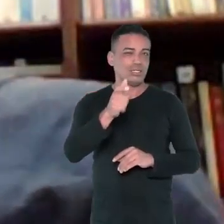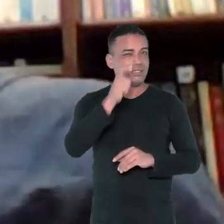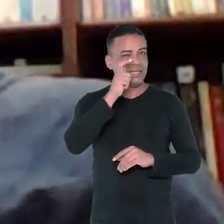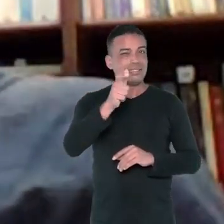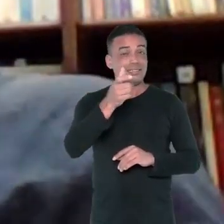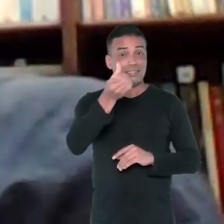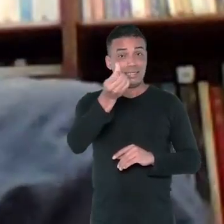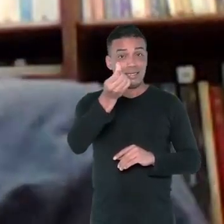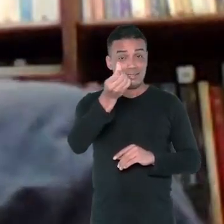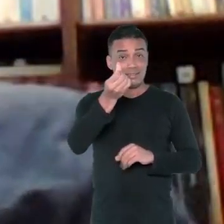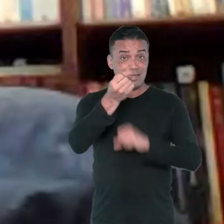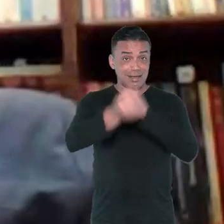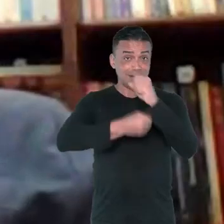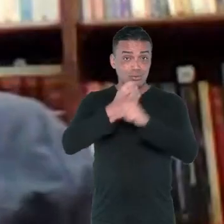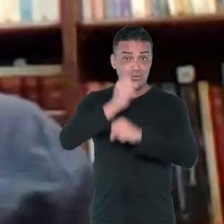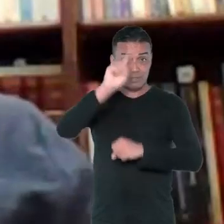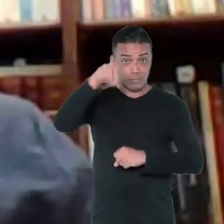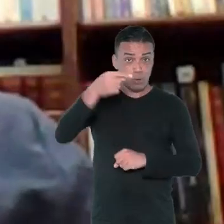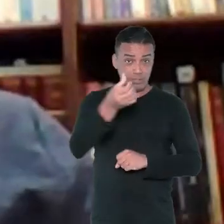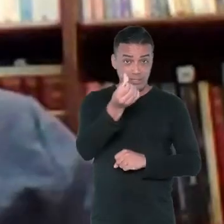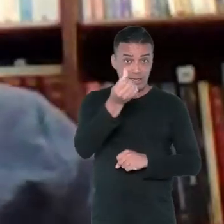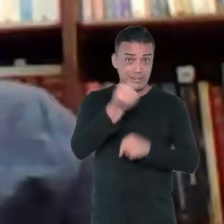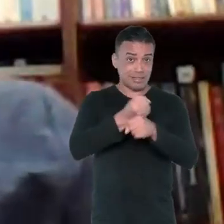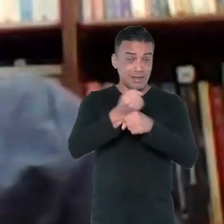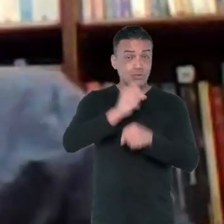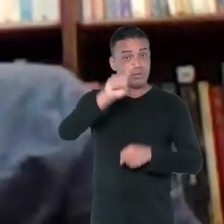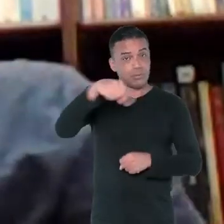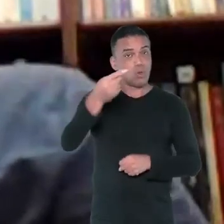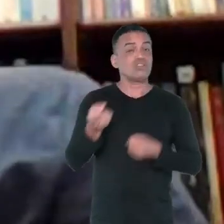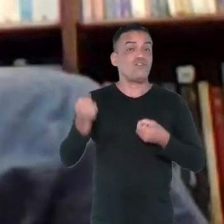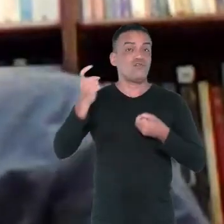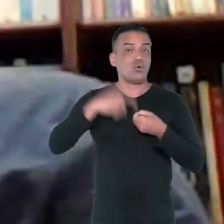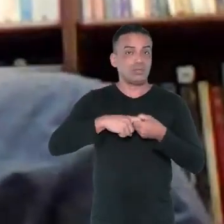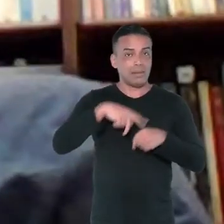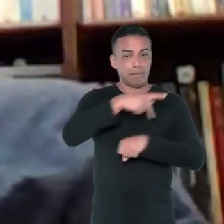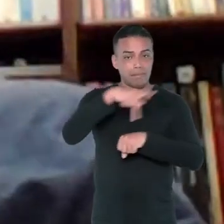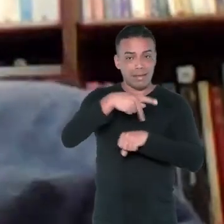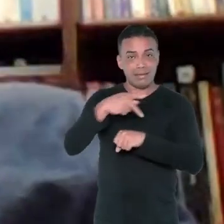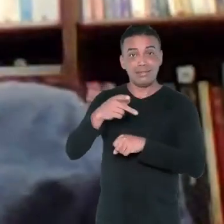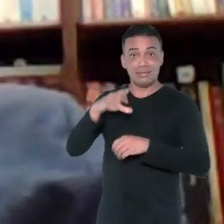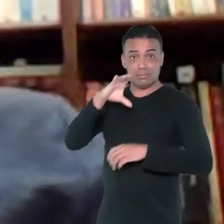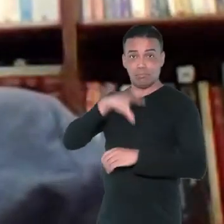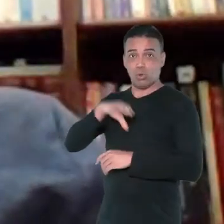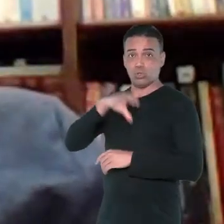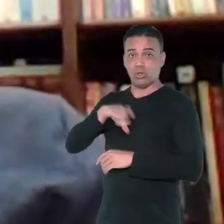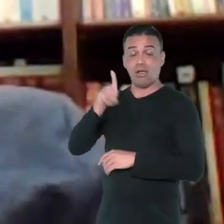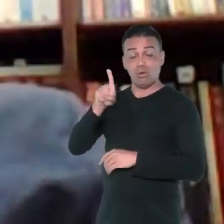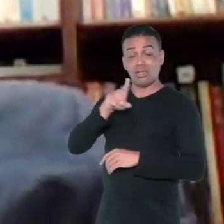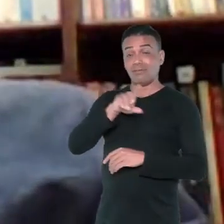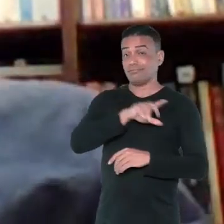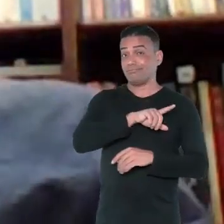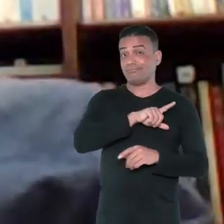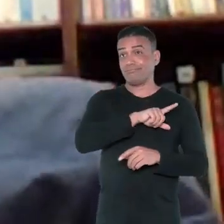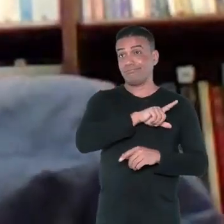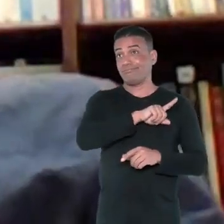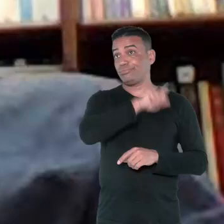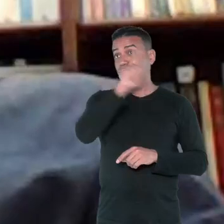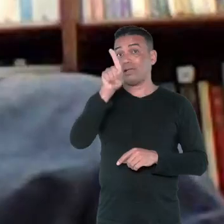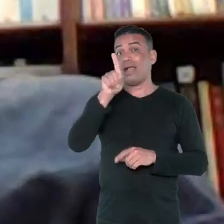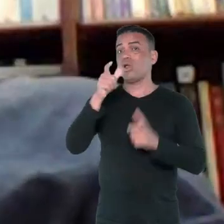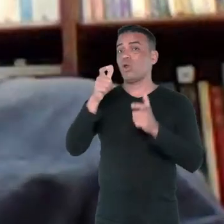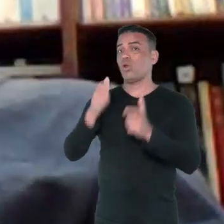6 anos depois, eu voltei para Portugal, eu estava indo para um outro lugar, e aí eu